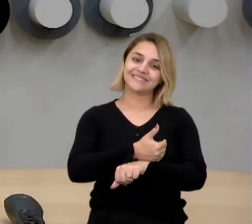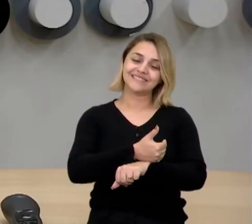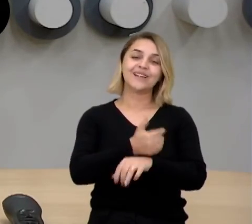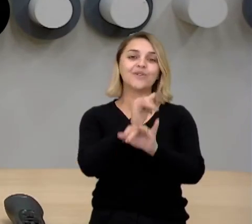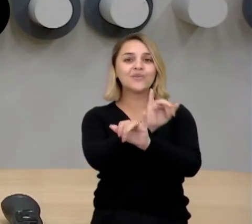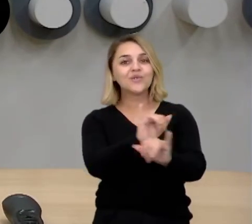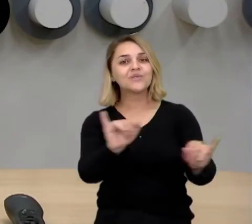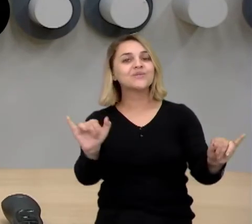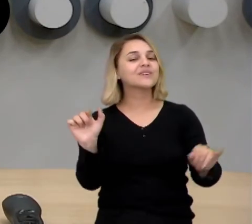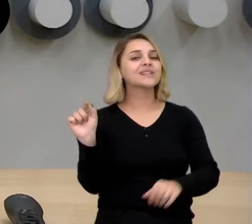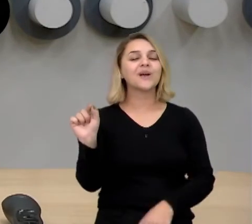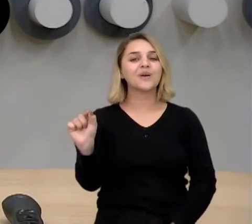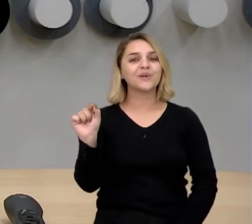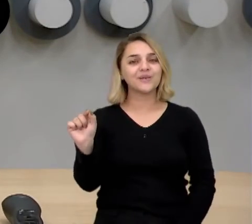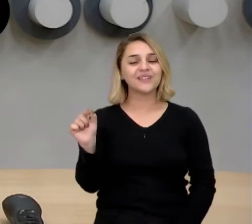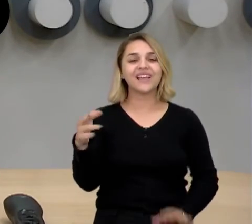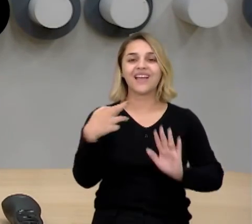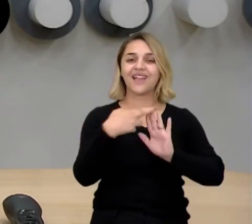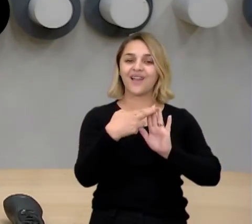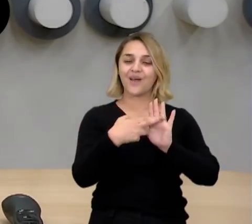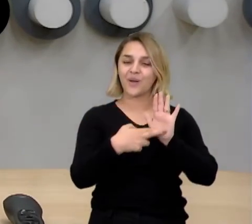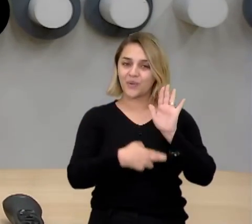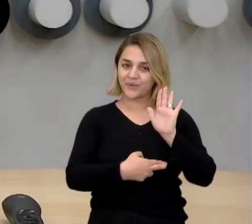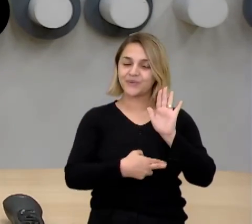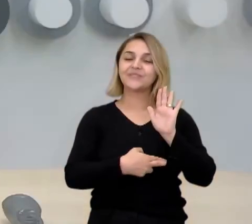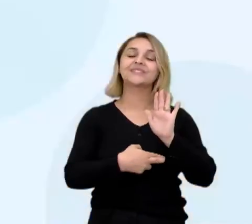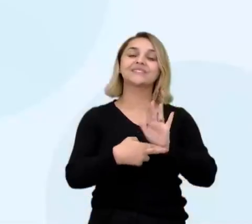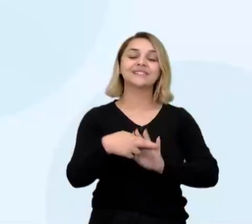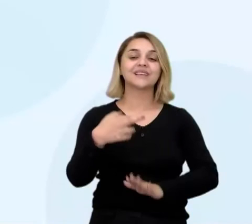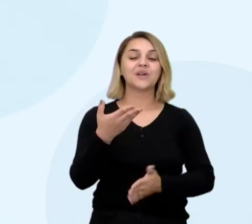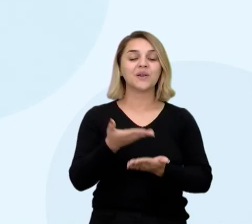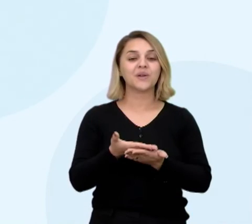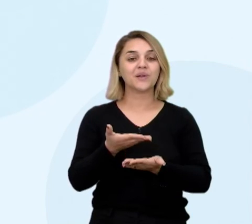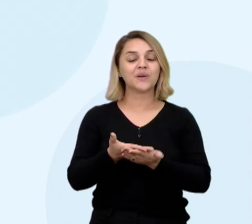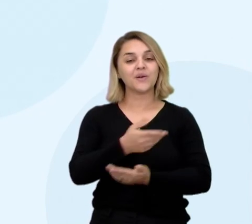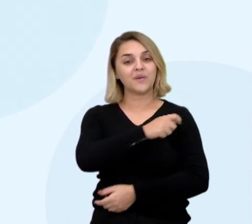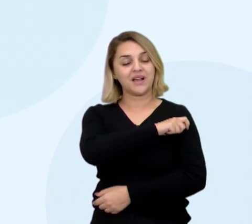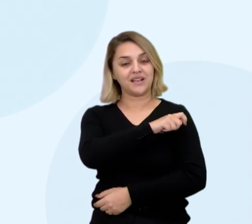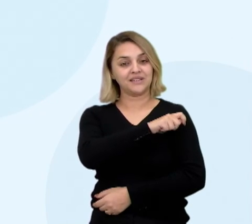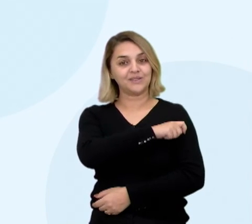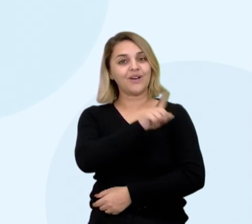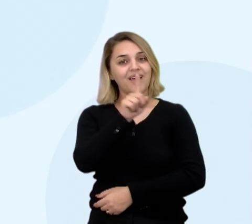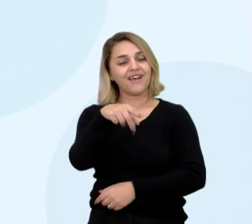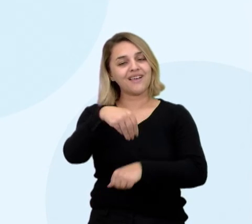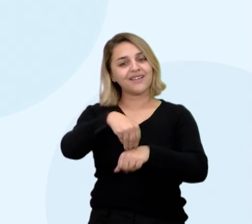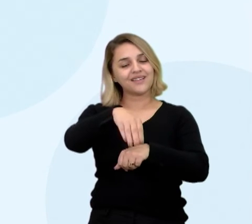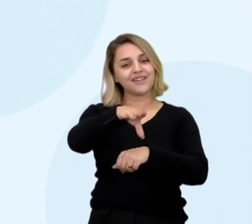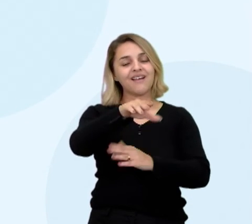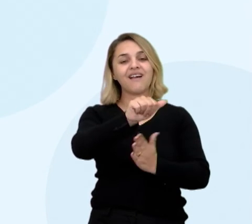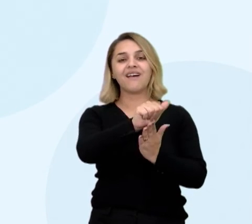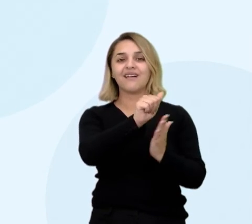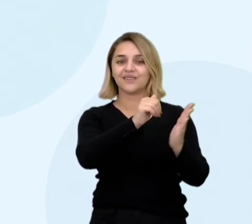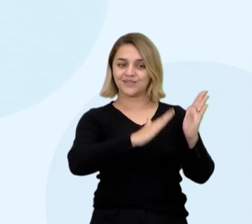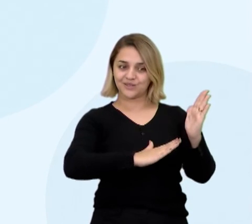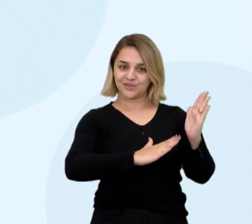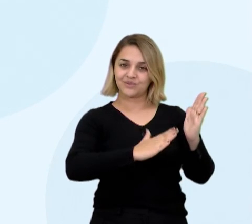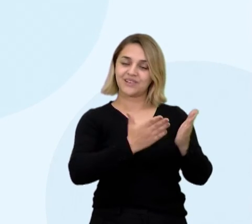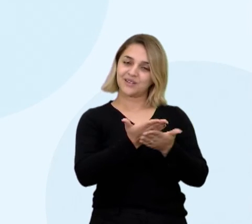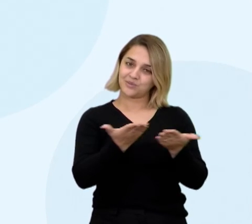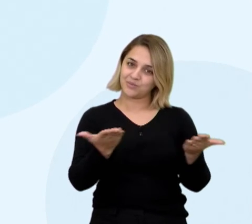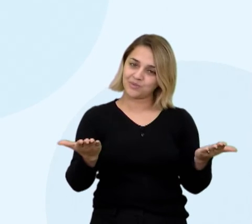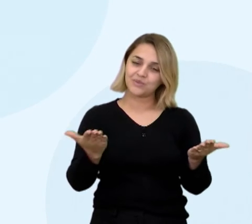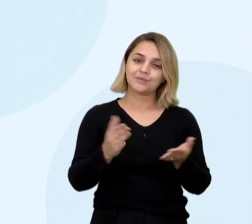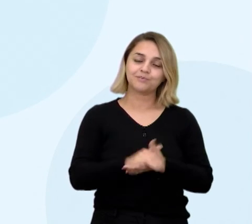para vocês sobre o roteiro do estudante, que é uma sugestão de atividade que a gente deixa para todas